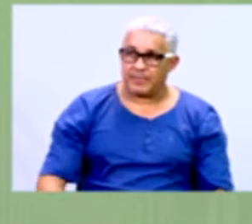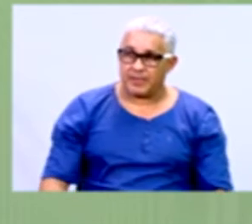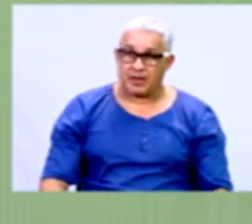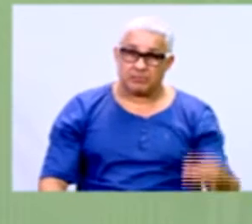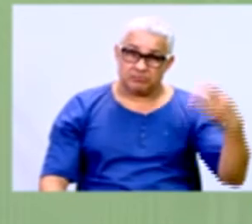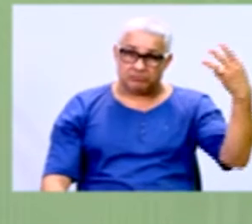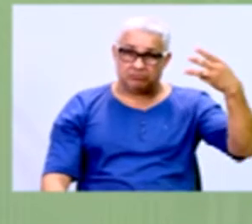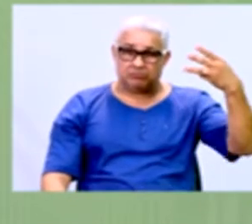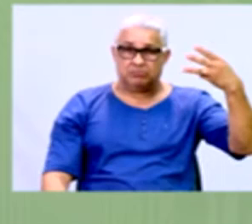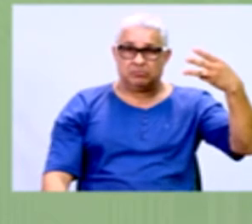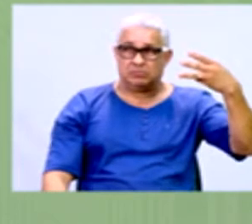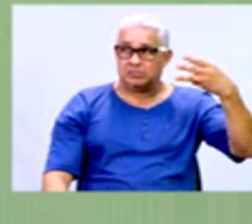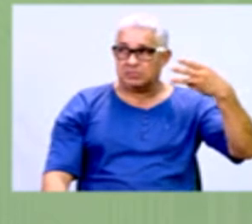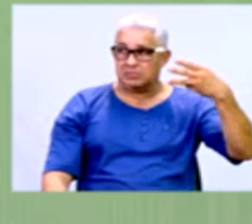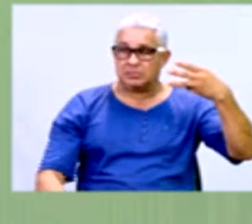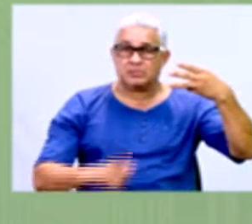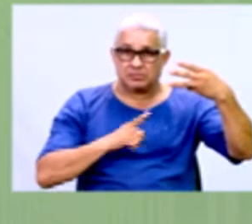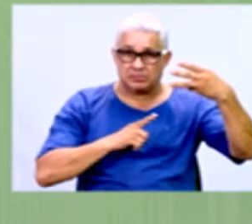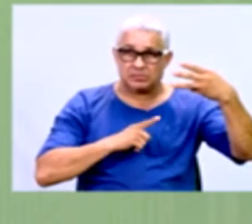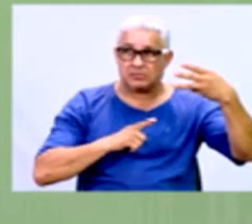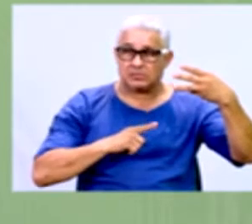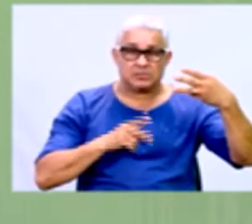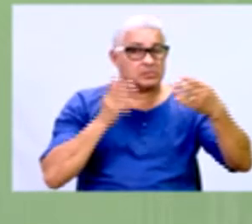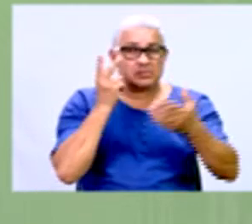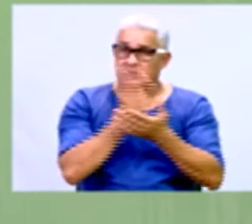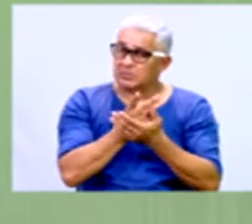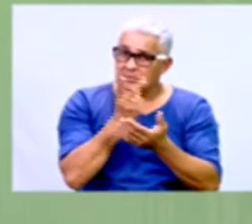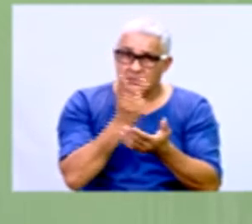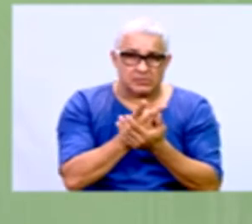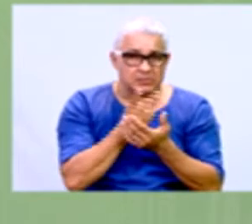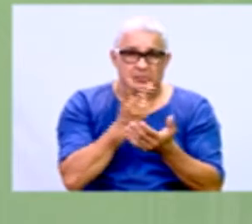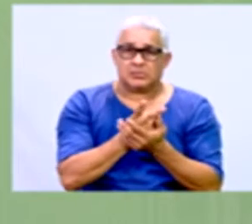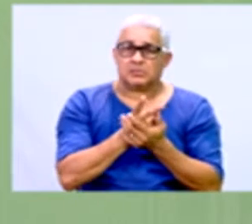3, certo? Então a gente tem a mesma situação, né?